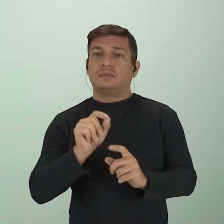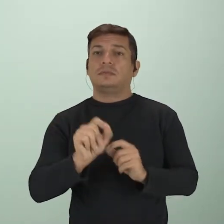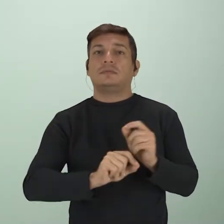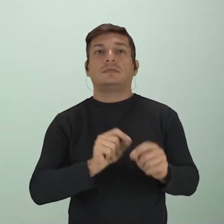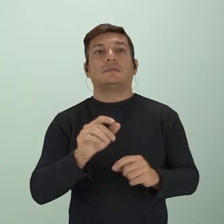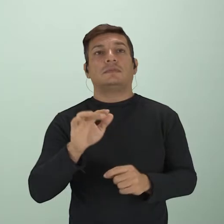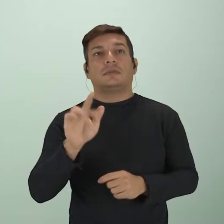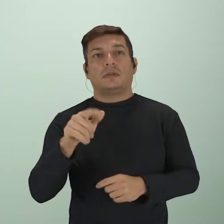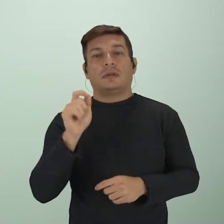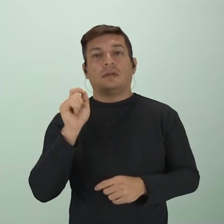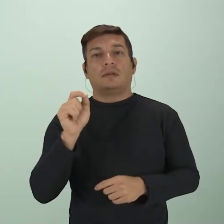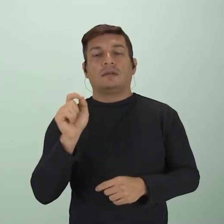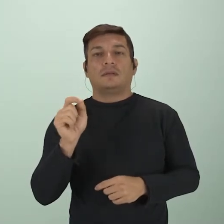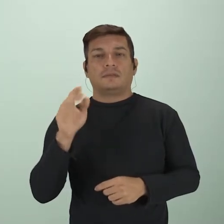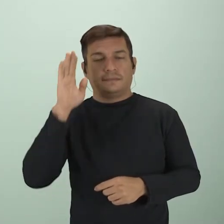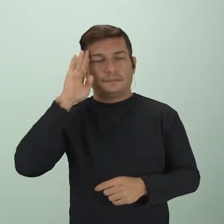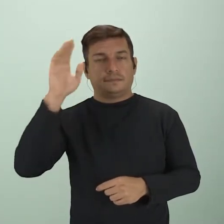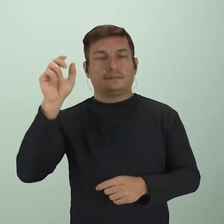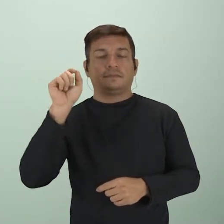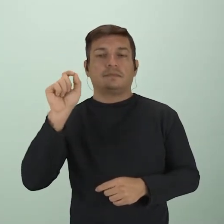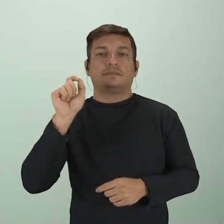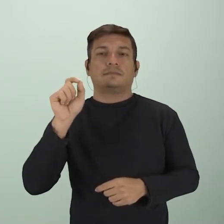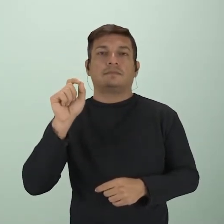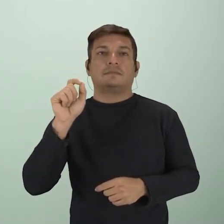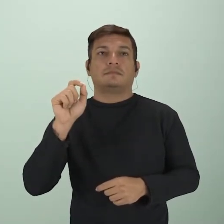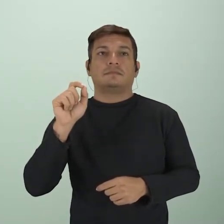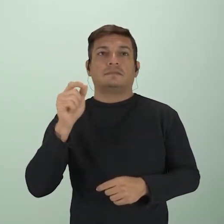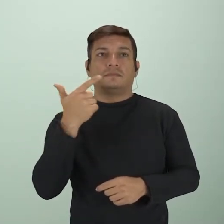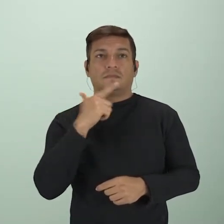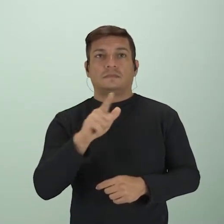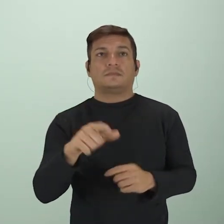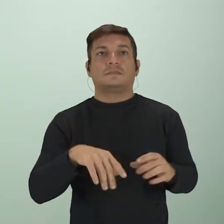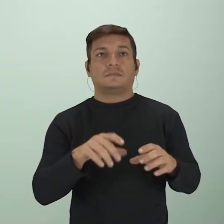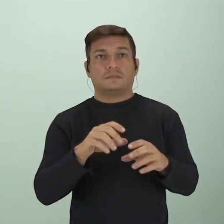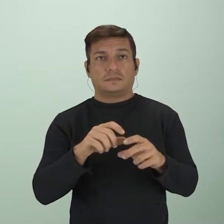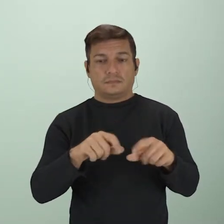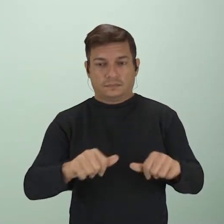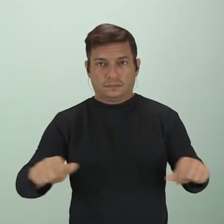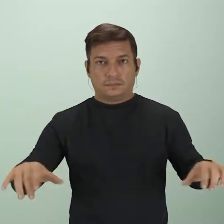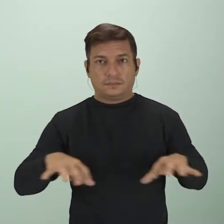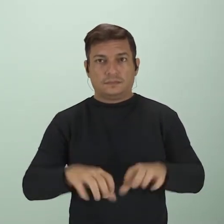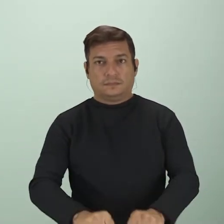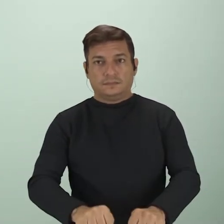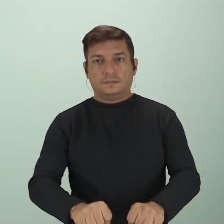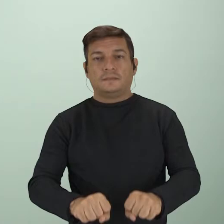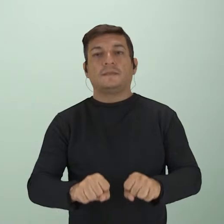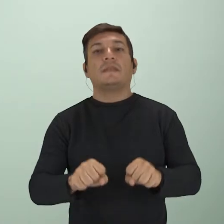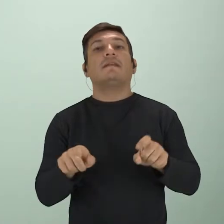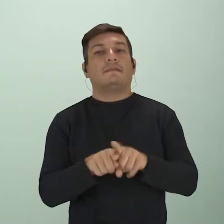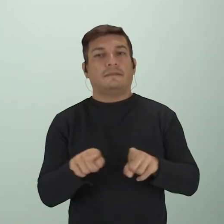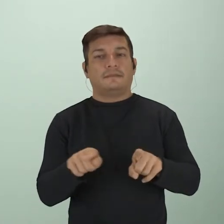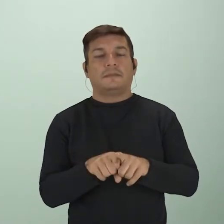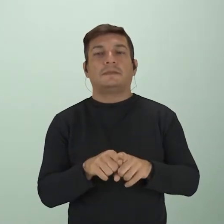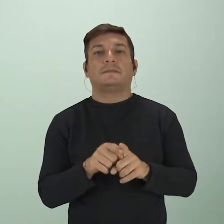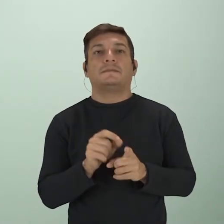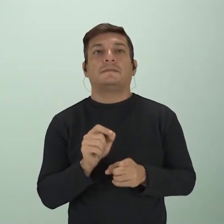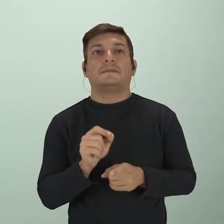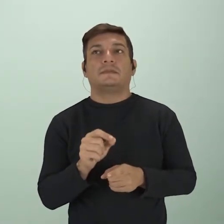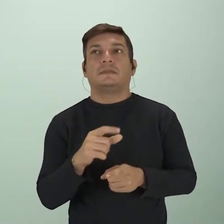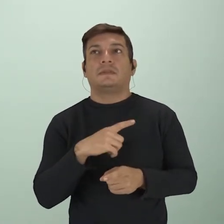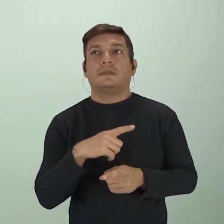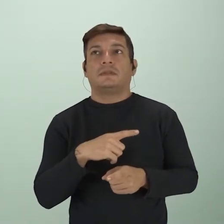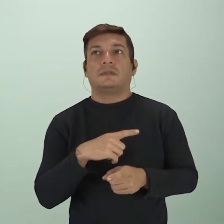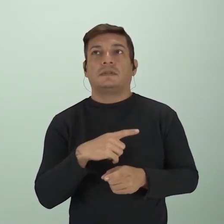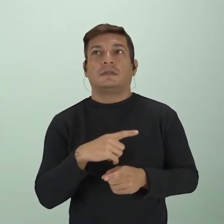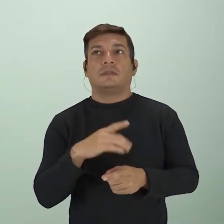do fascismo, um dos principais objetivos, conquistar territórios, né? Além disso,